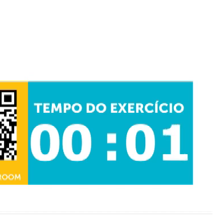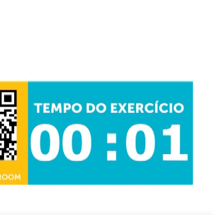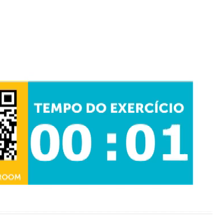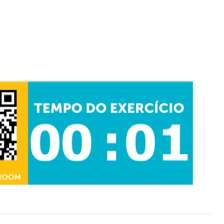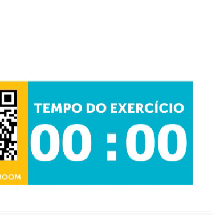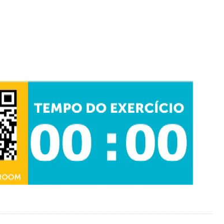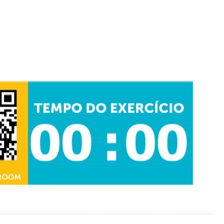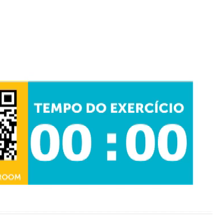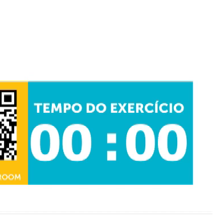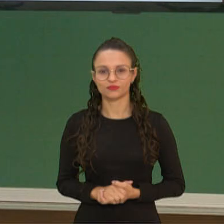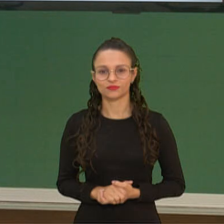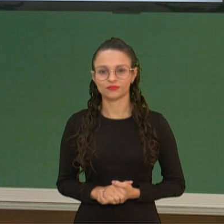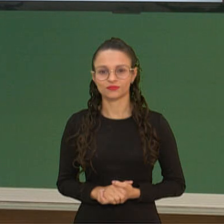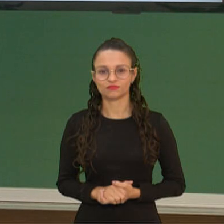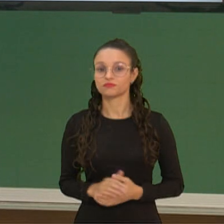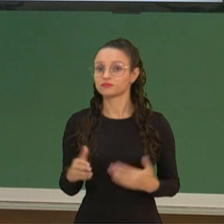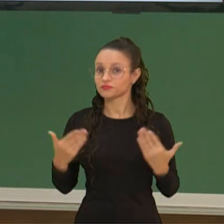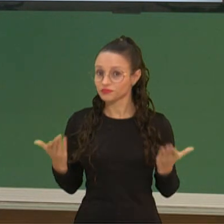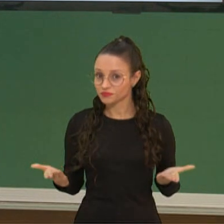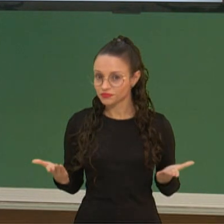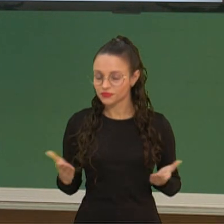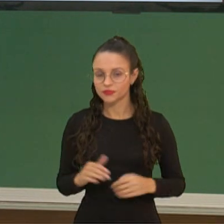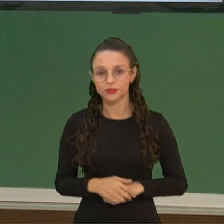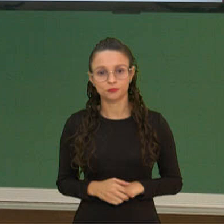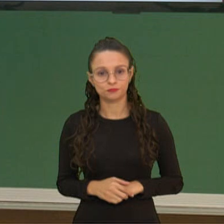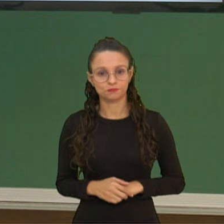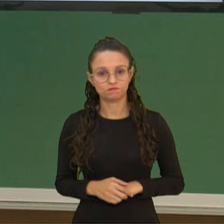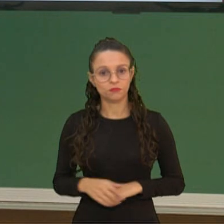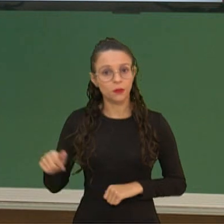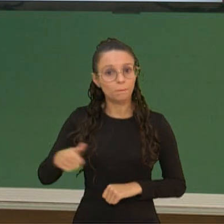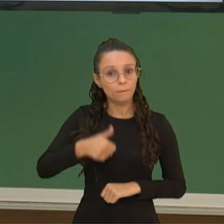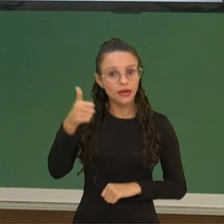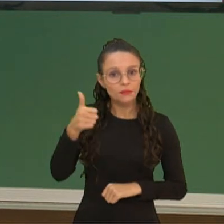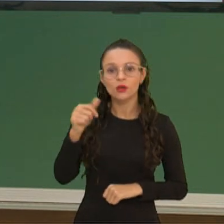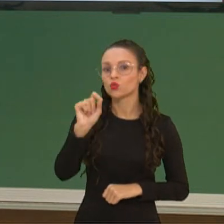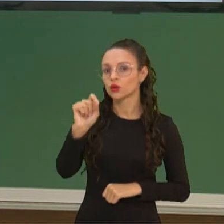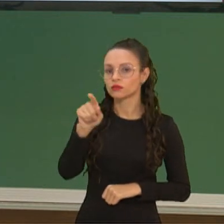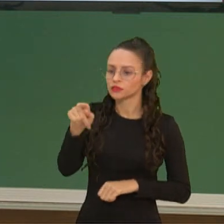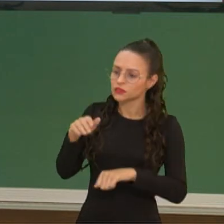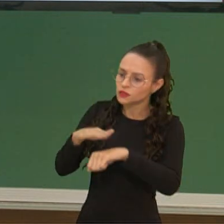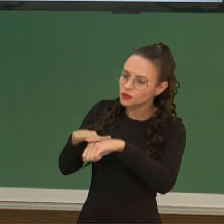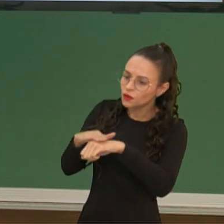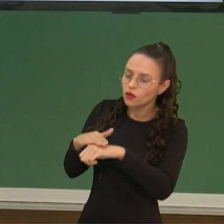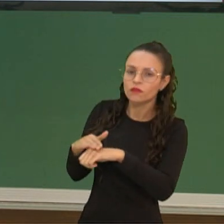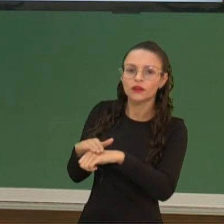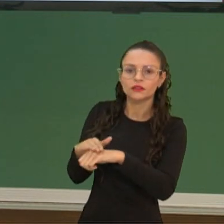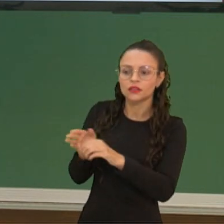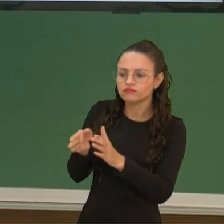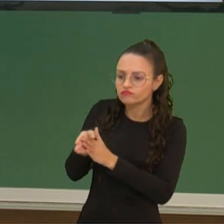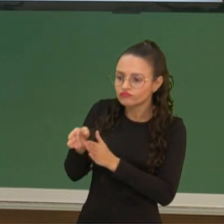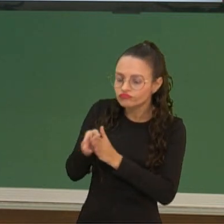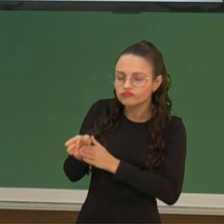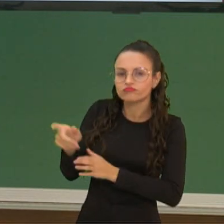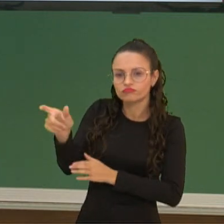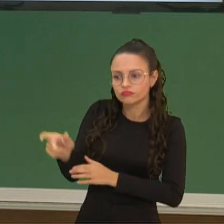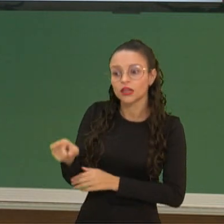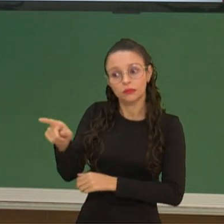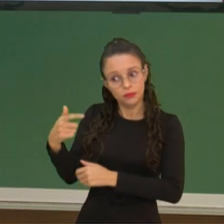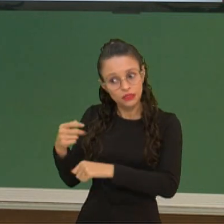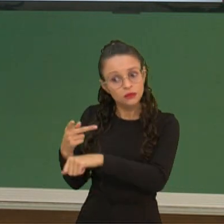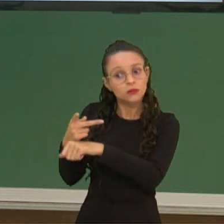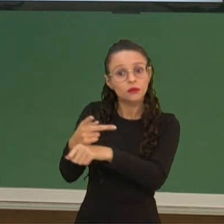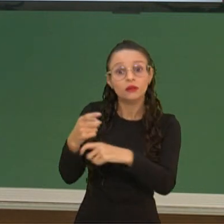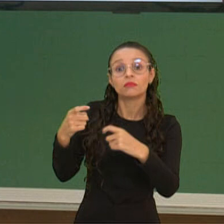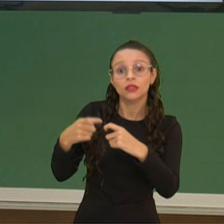aí bom então o primeiro passo é você conversar né tentar ajudar essa pessoa para que ela busca ajuda